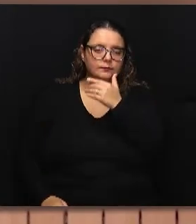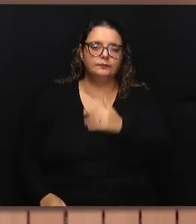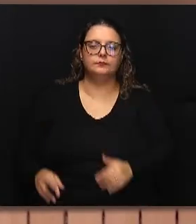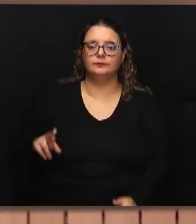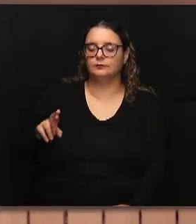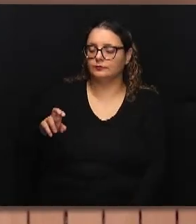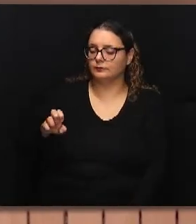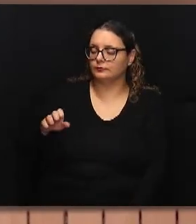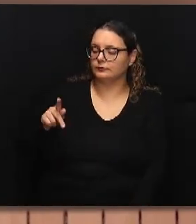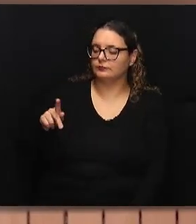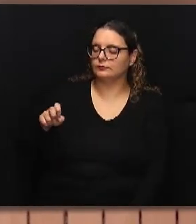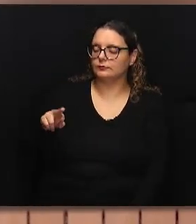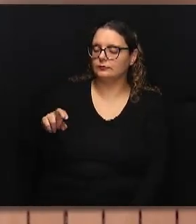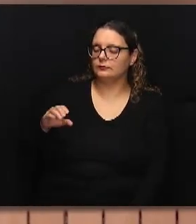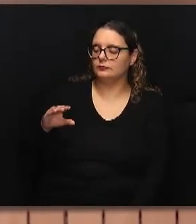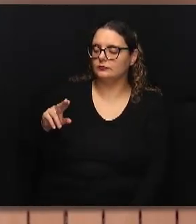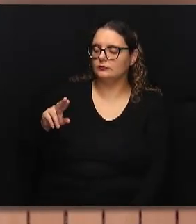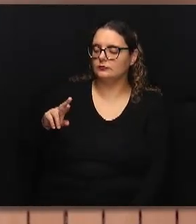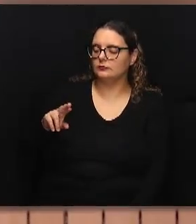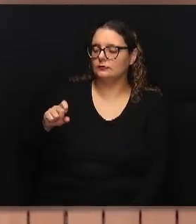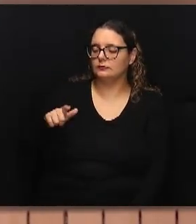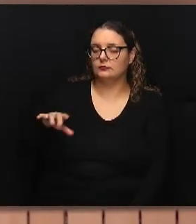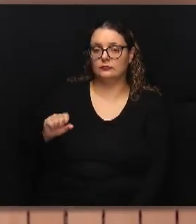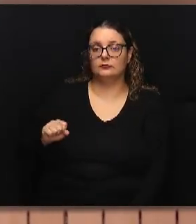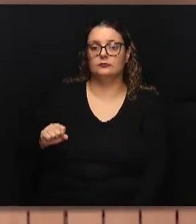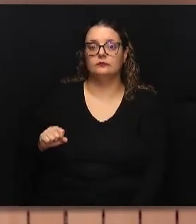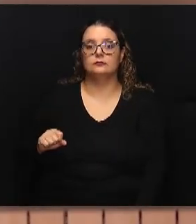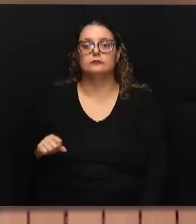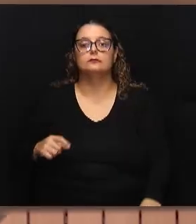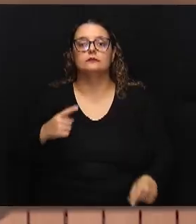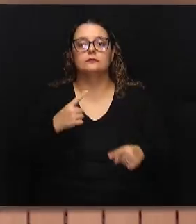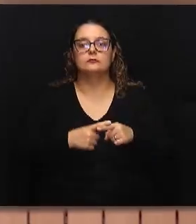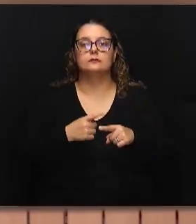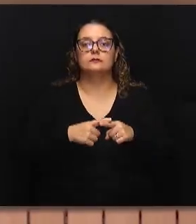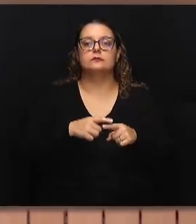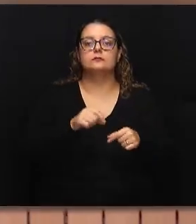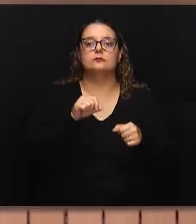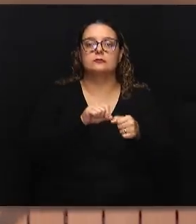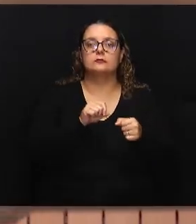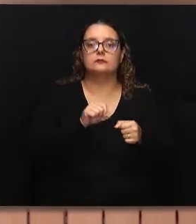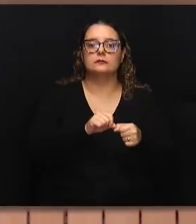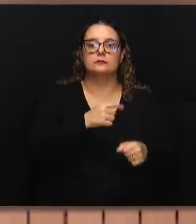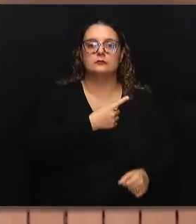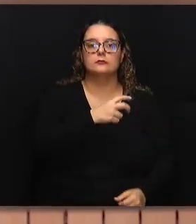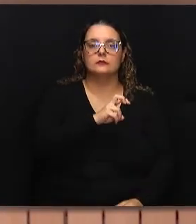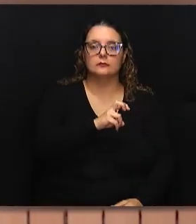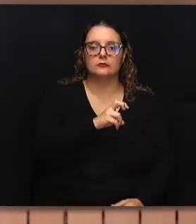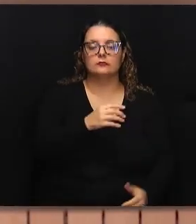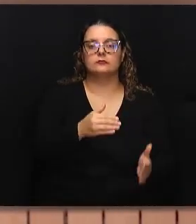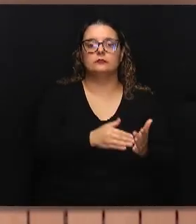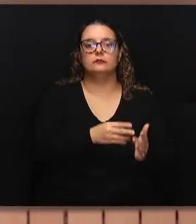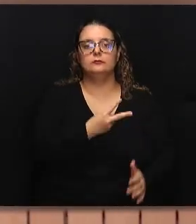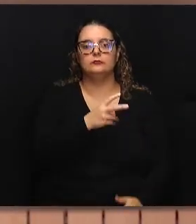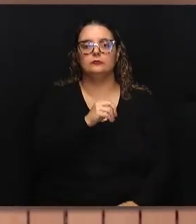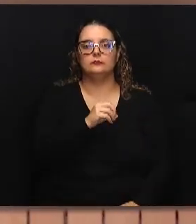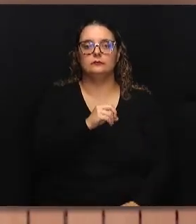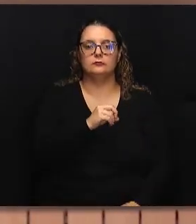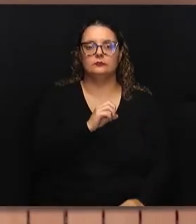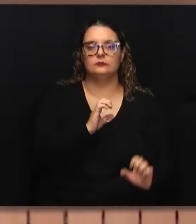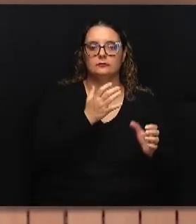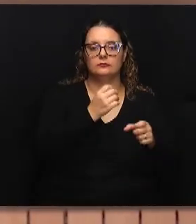repercussão muito grande, porque a gente realmente saiu de realizar 150, 200 eventos no ano